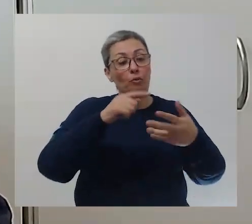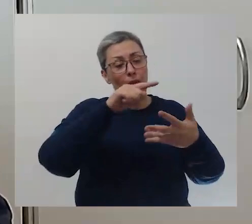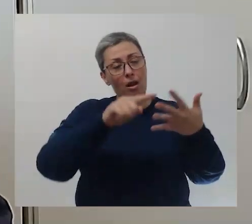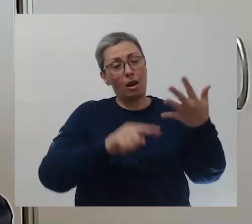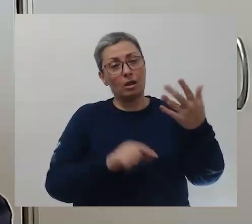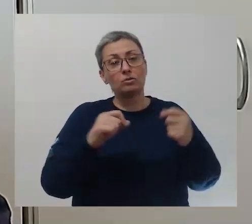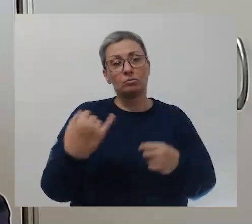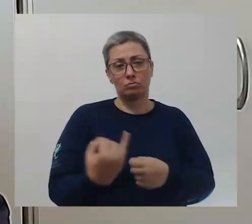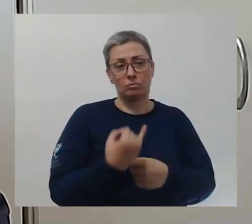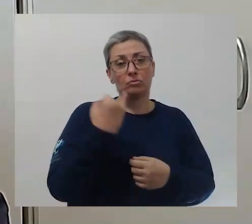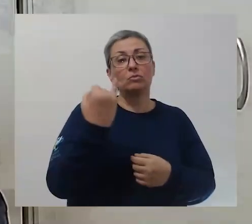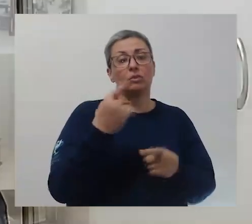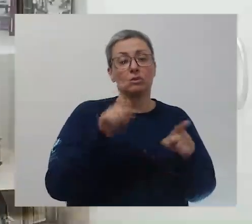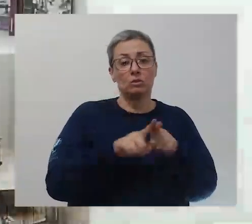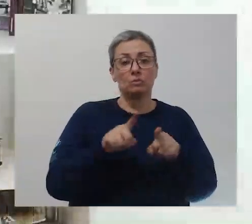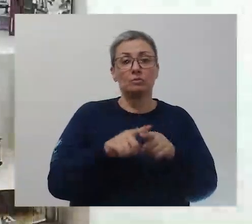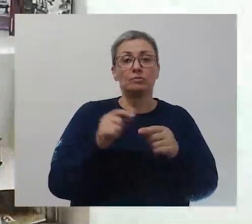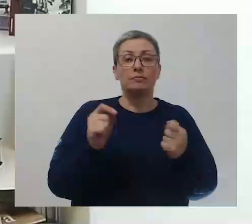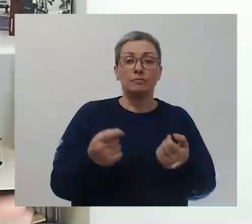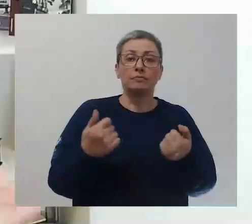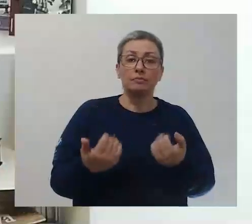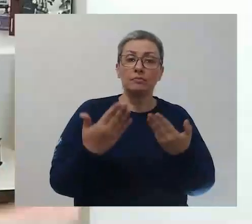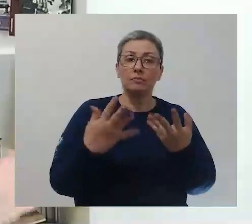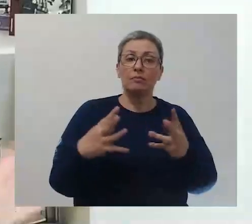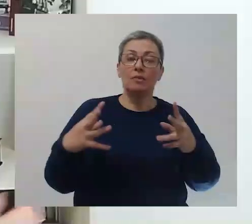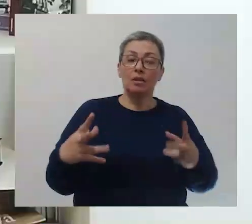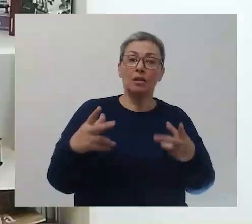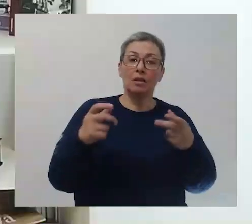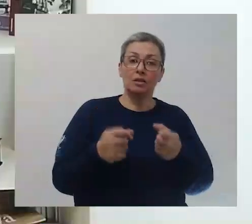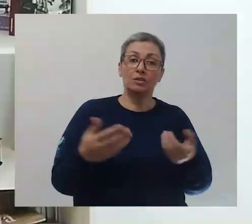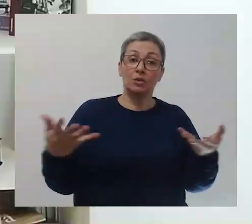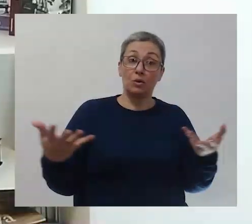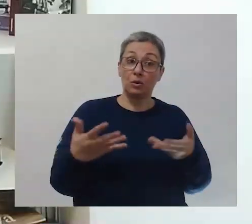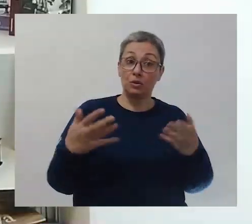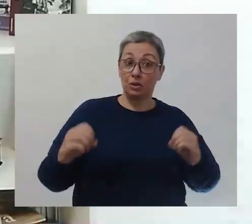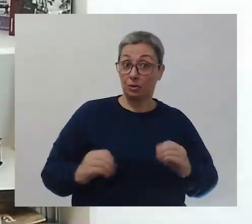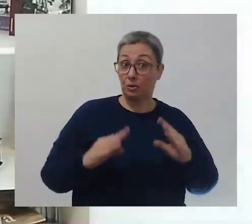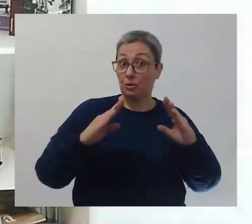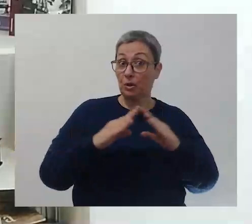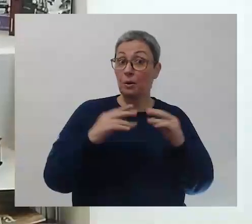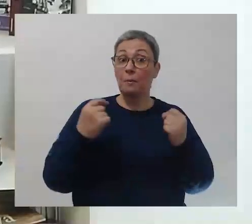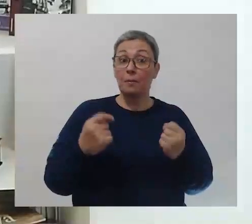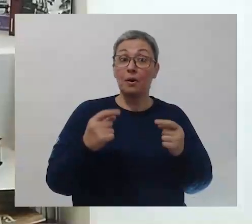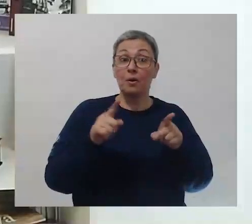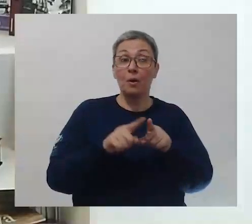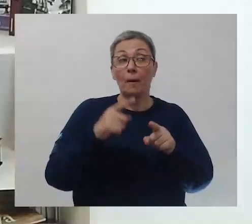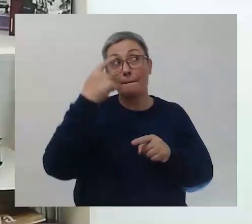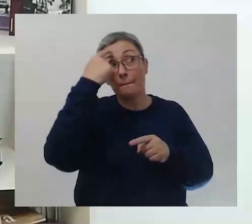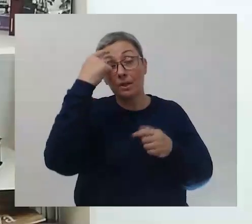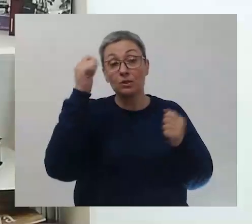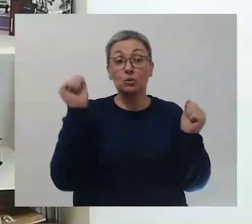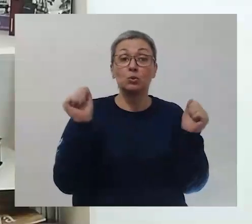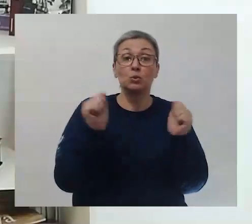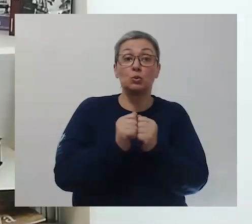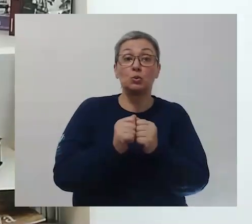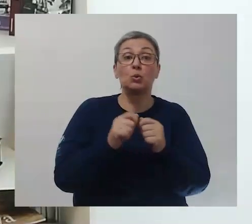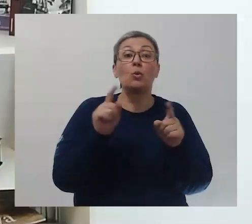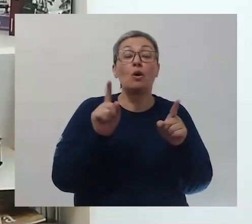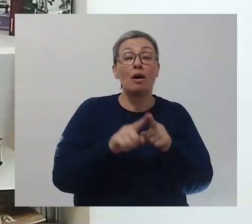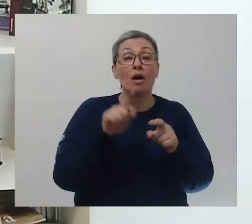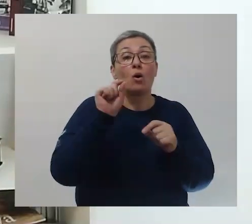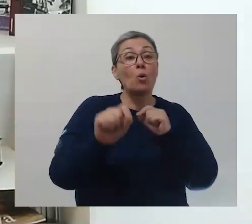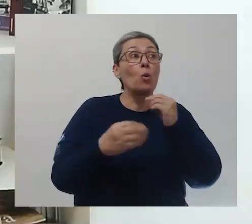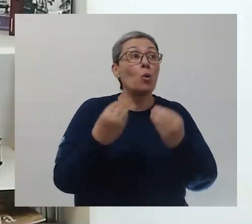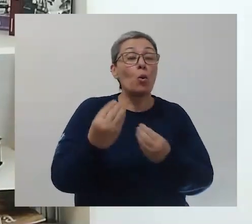também importantes. Trouxemos tudo isso no episódio de hoje para pensarmos juntos em